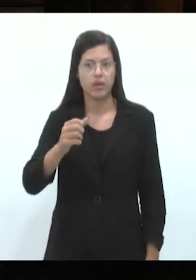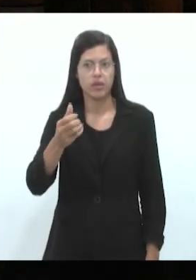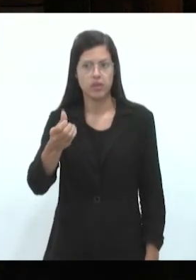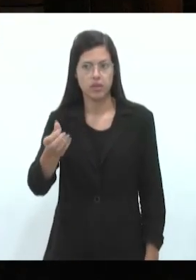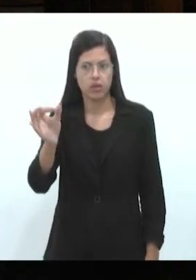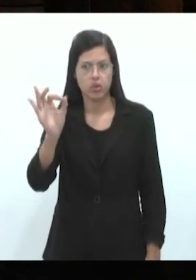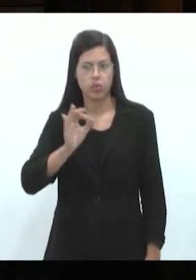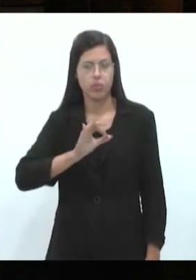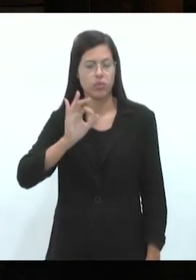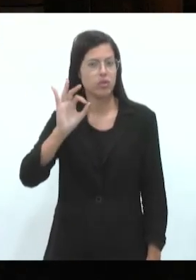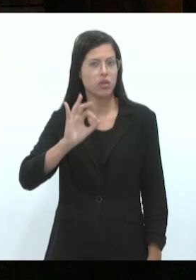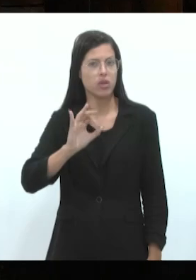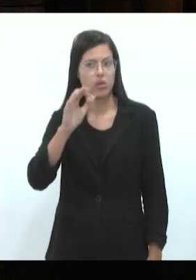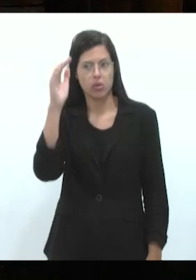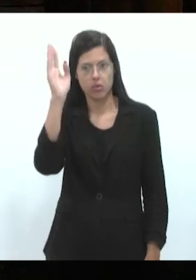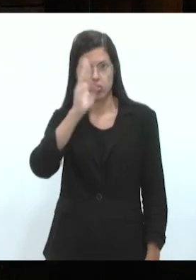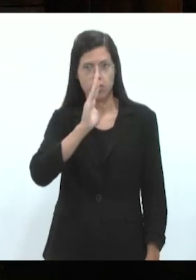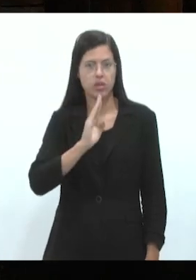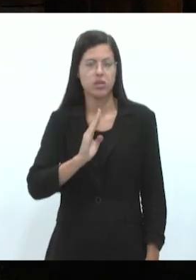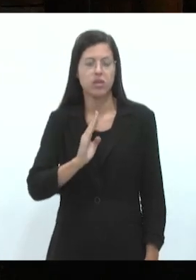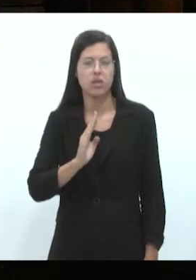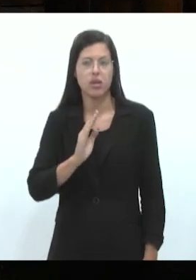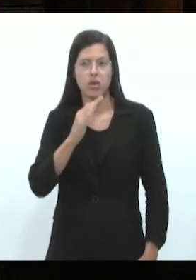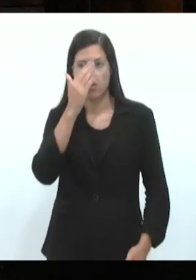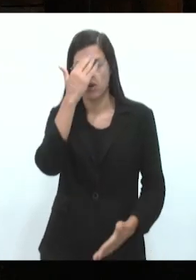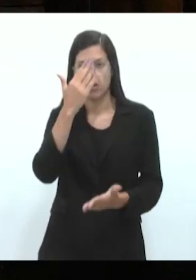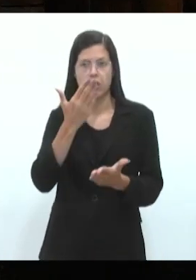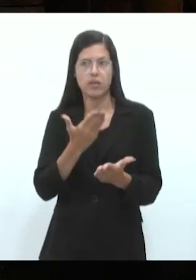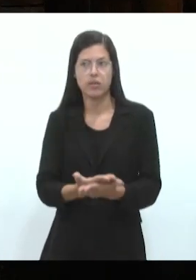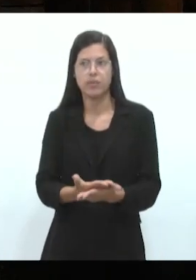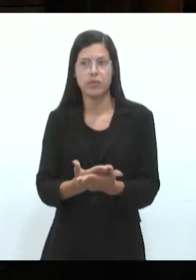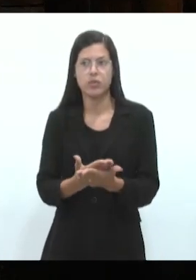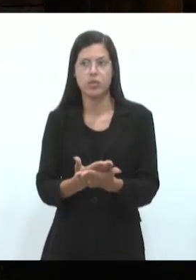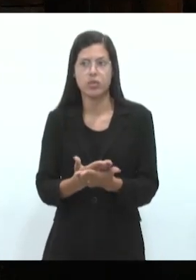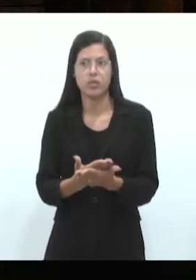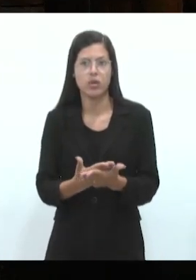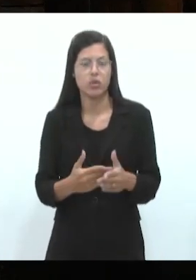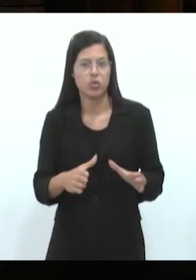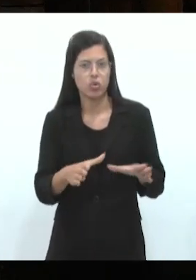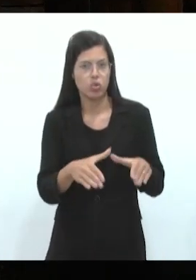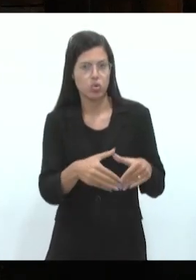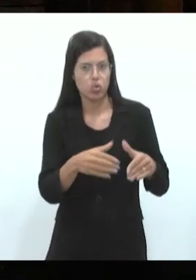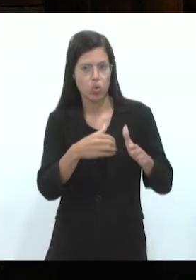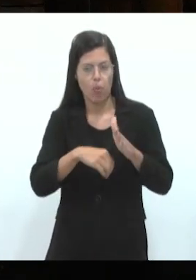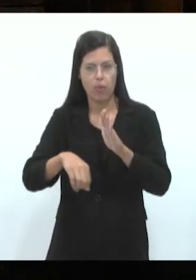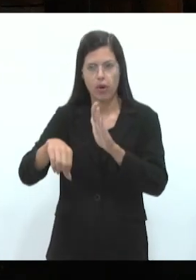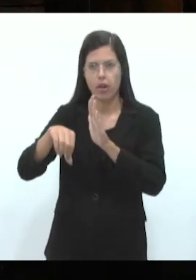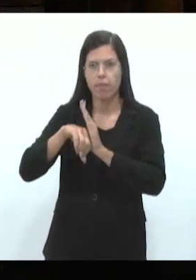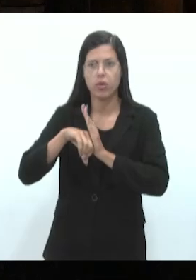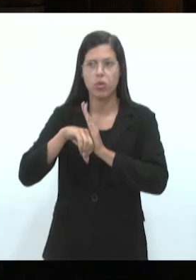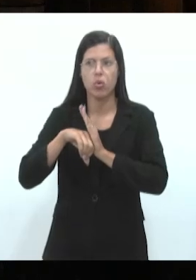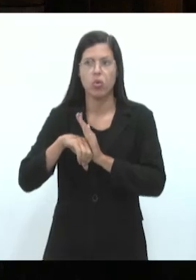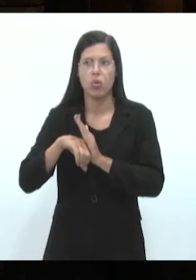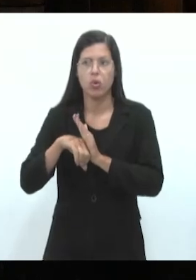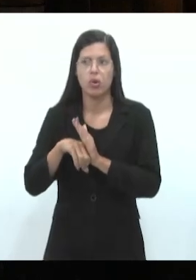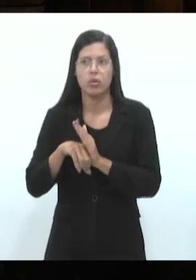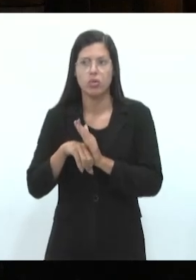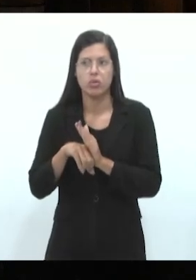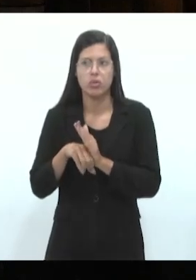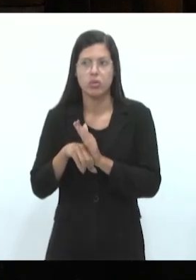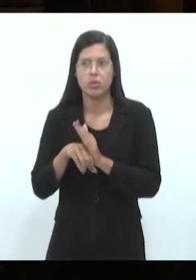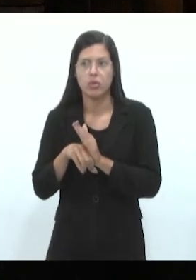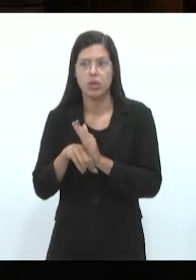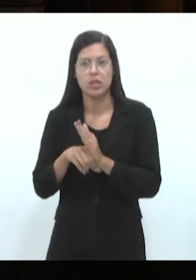86% dos brasileiros acreditam que as organizações criminosas estão infiltradas no